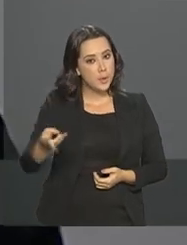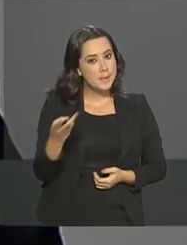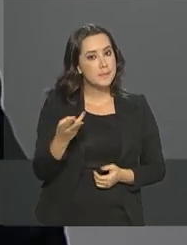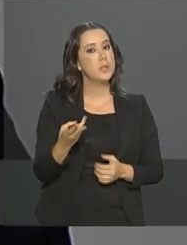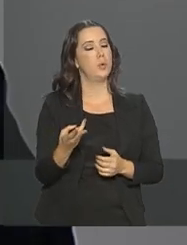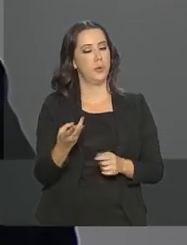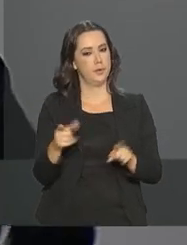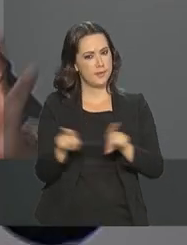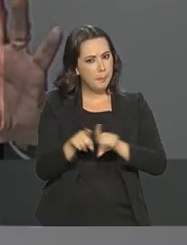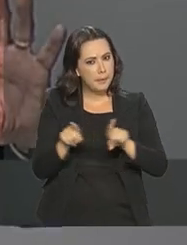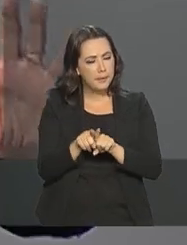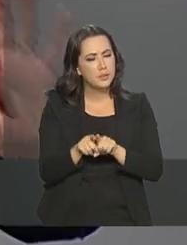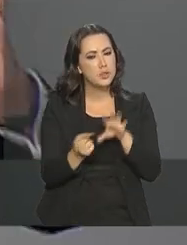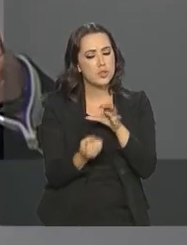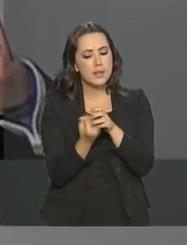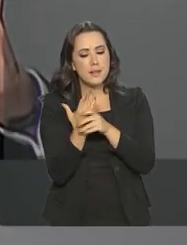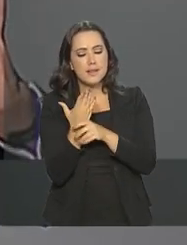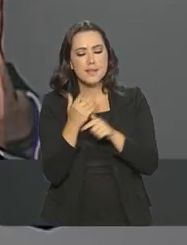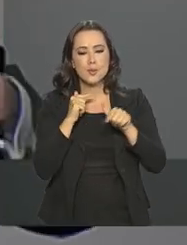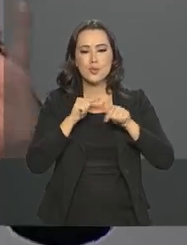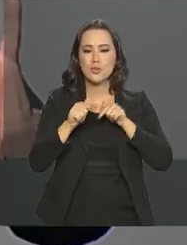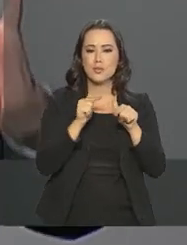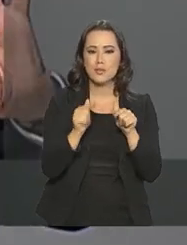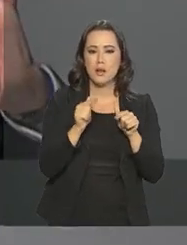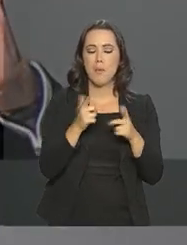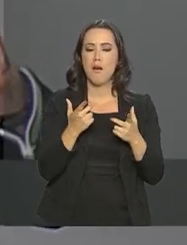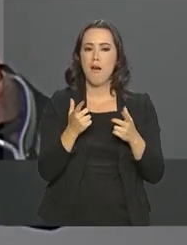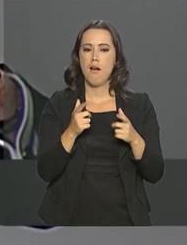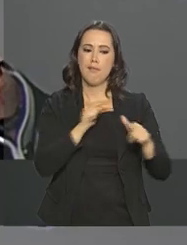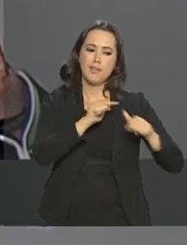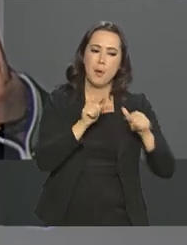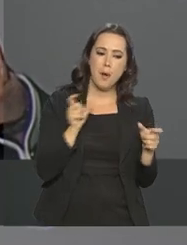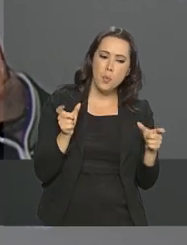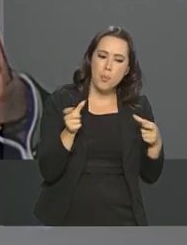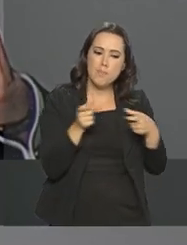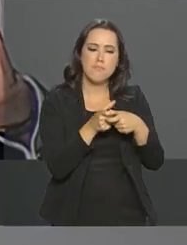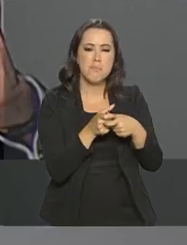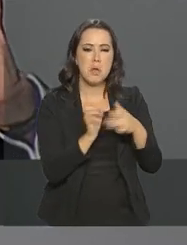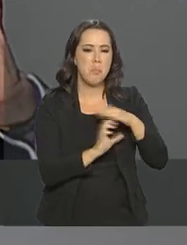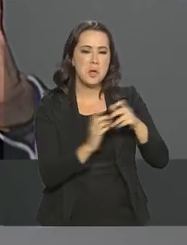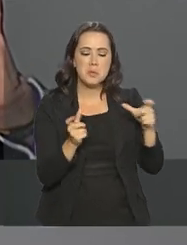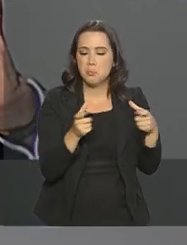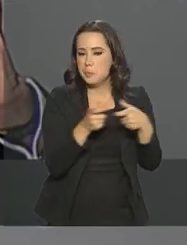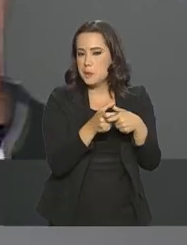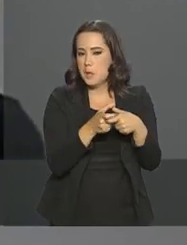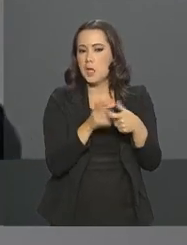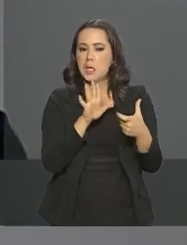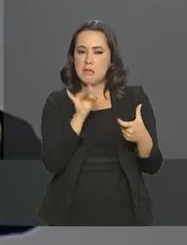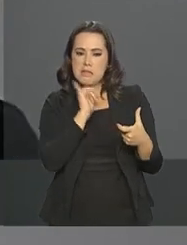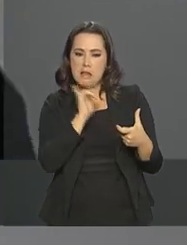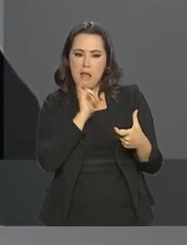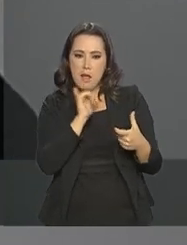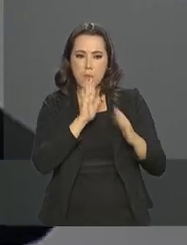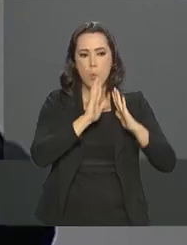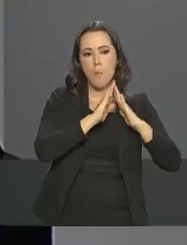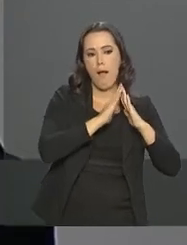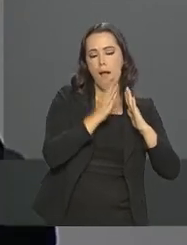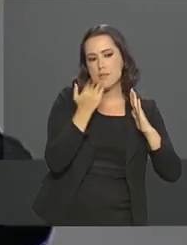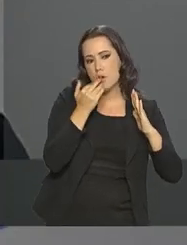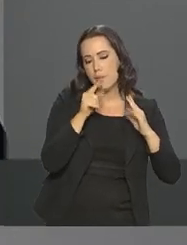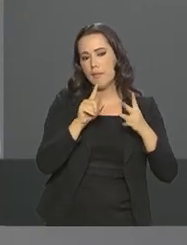de trabalho são pequenas pequenas atividades do tipo uma casinha de